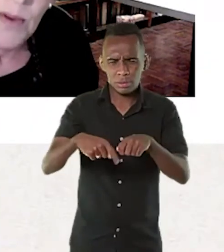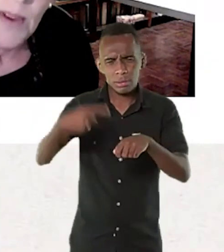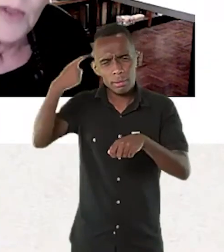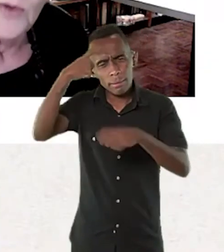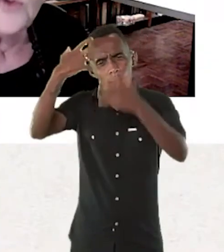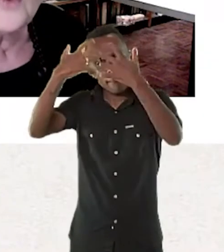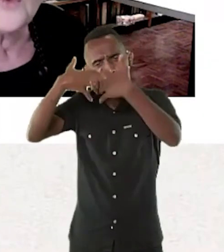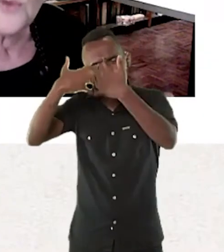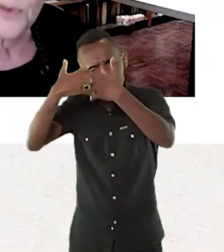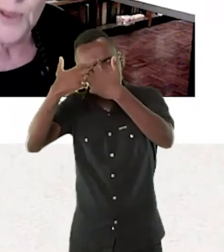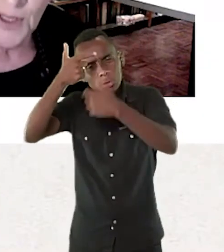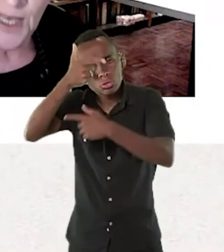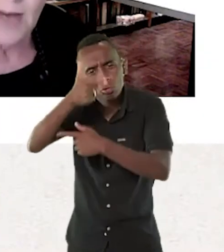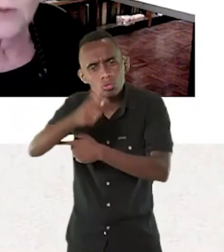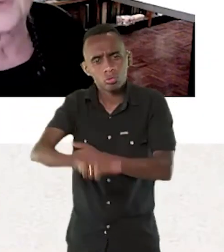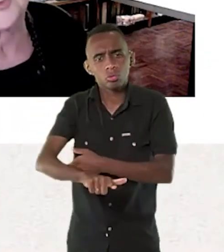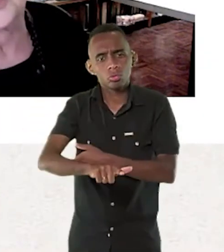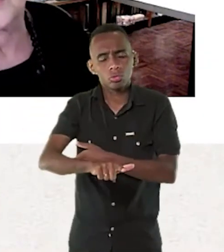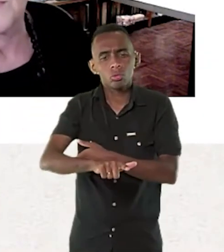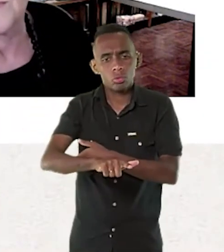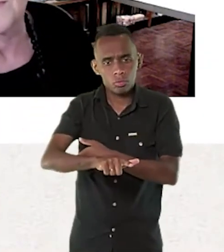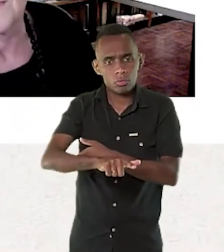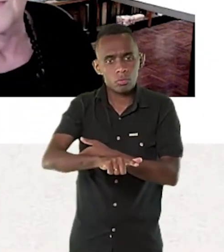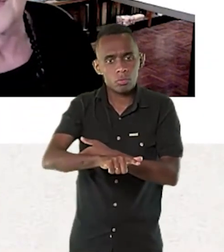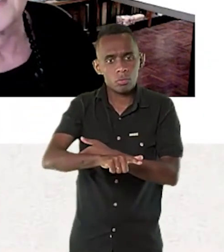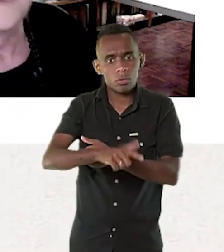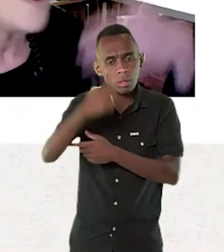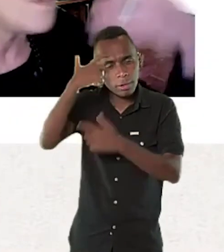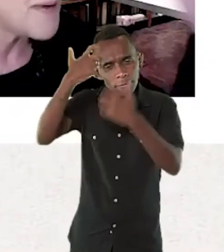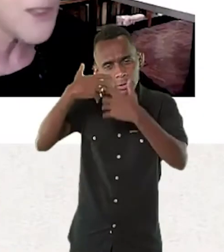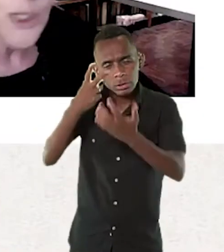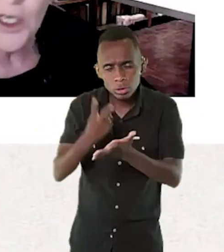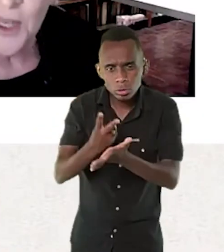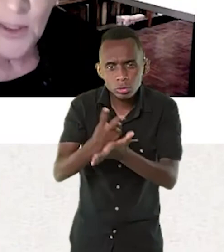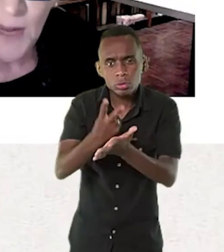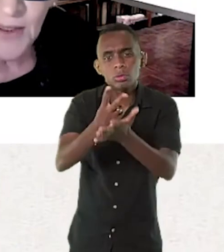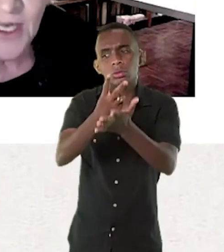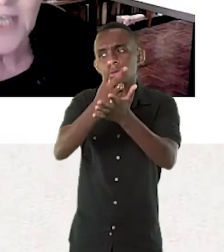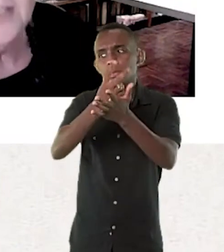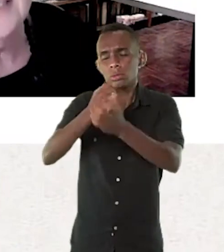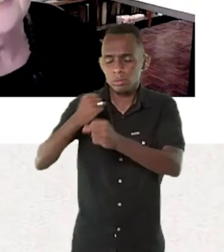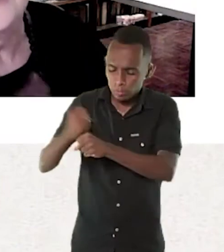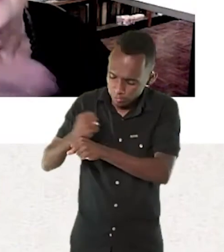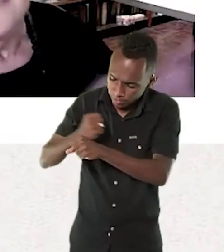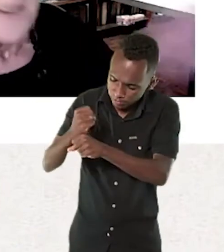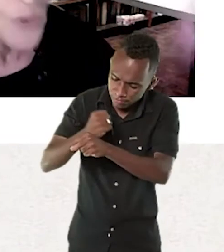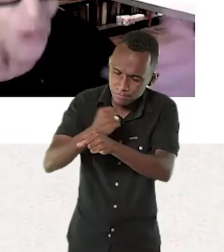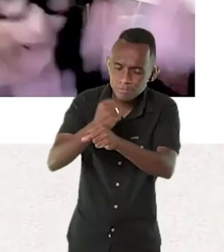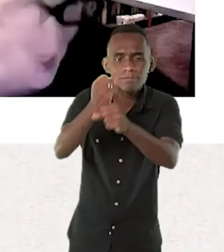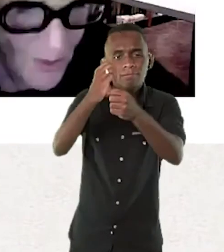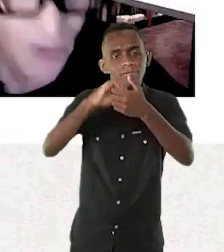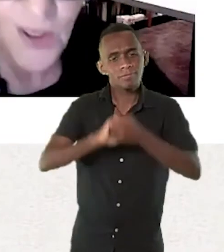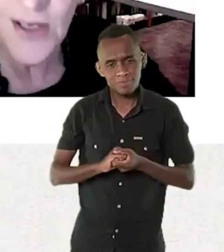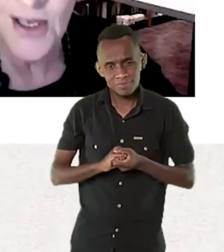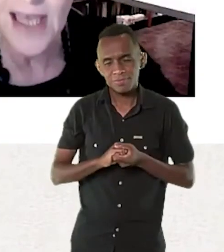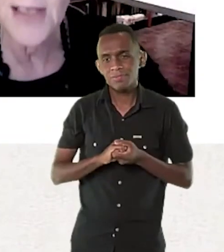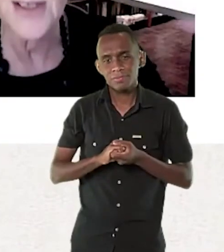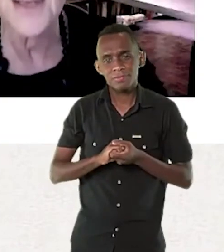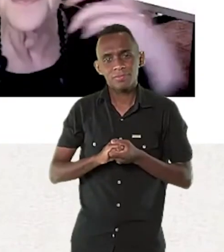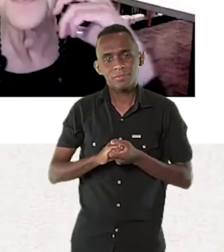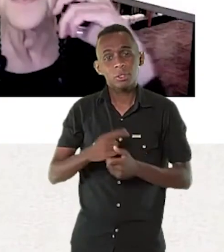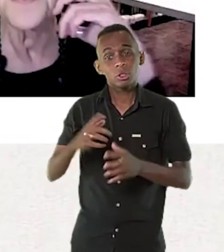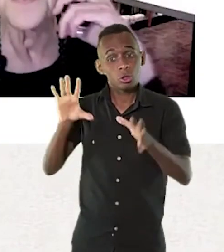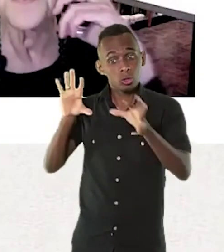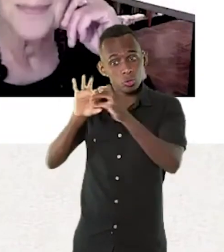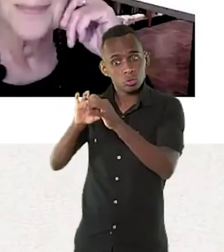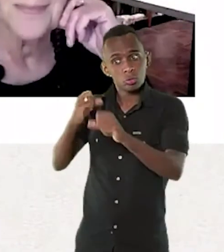de comum no século XXI. E não a partir das matrizes do século